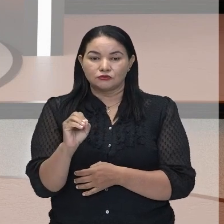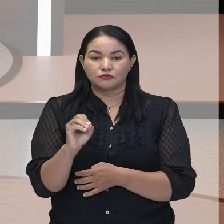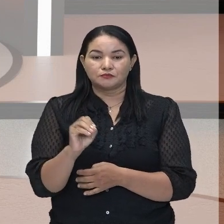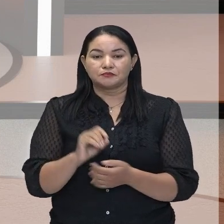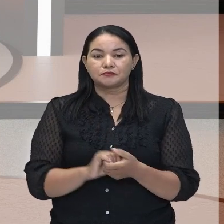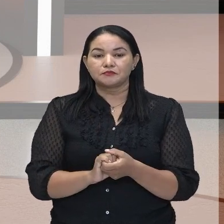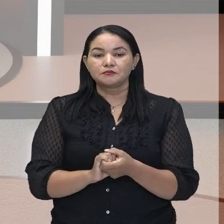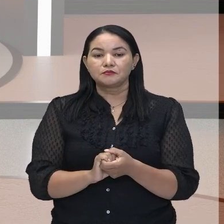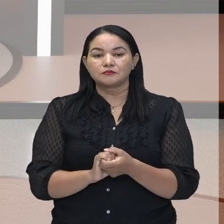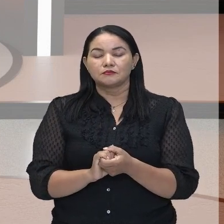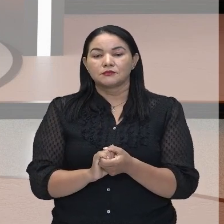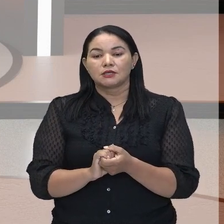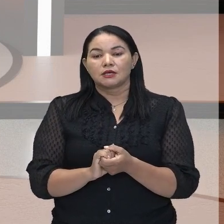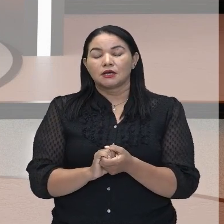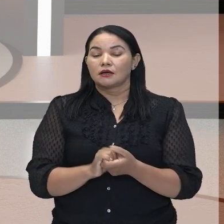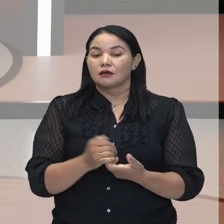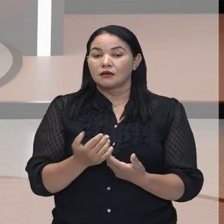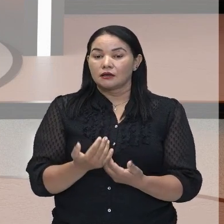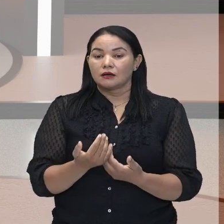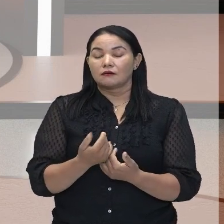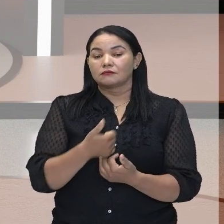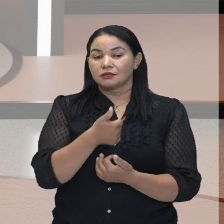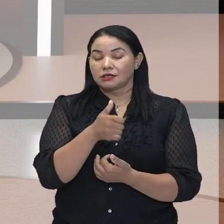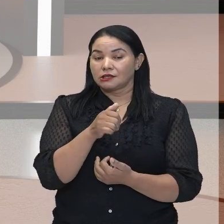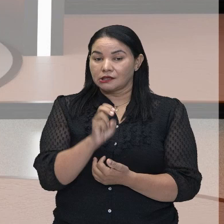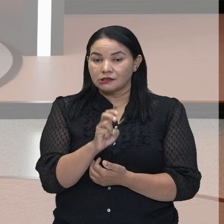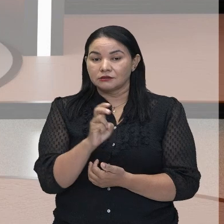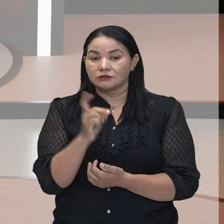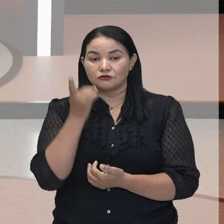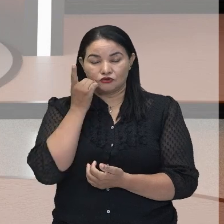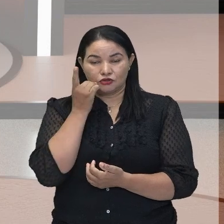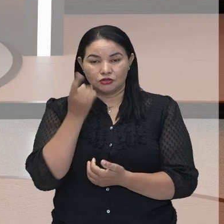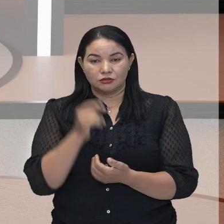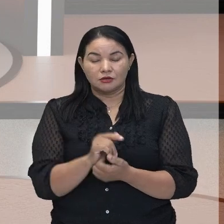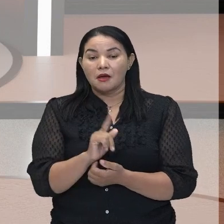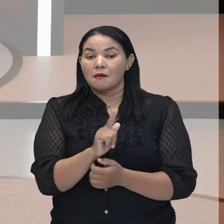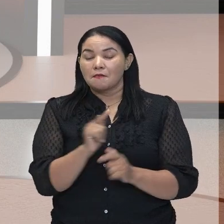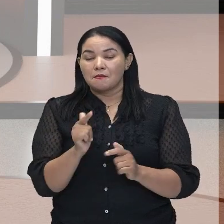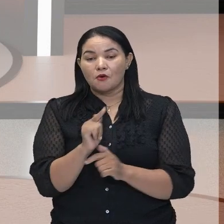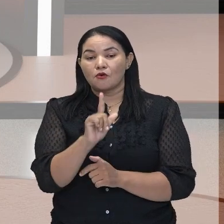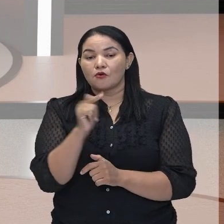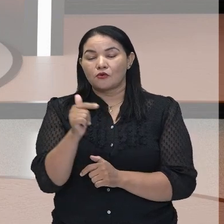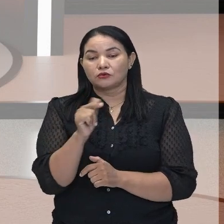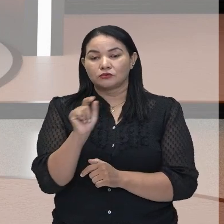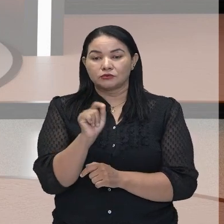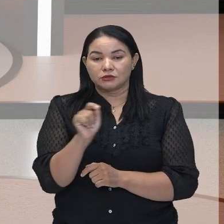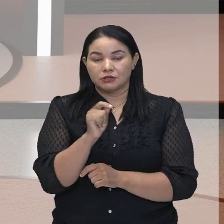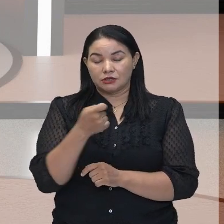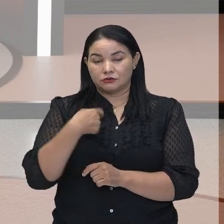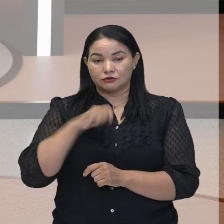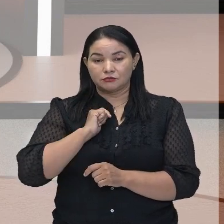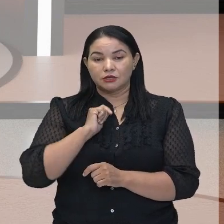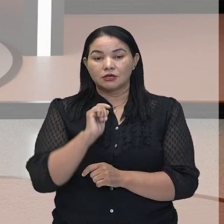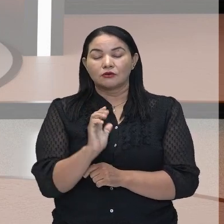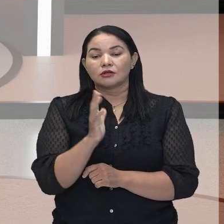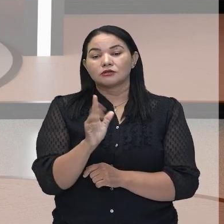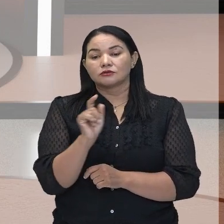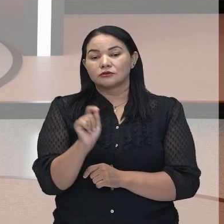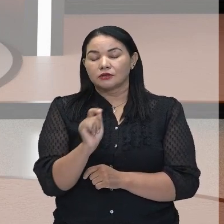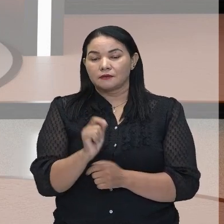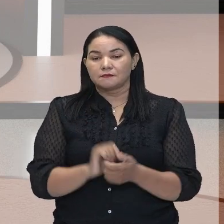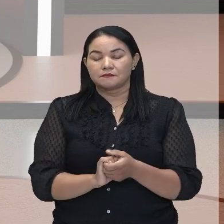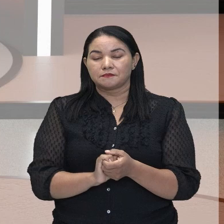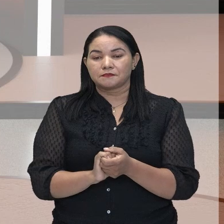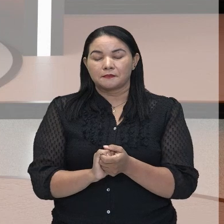né? Em relação à parte quinzenal. Já na Espanha, o que vai ocorrer? O que eles colocam ali? Na